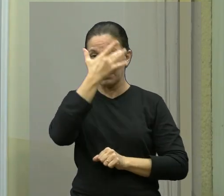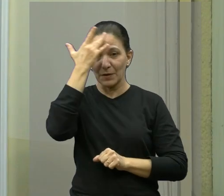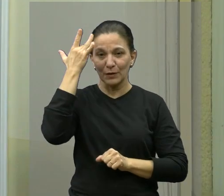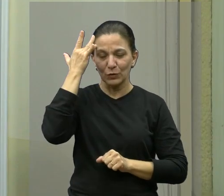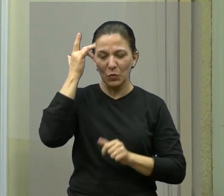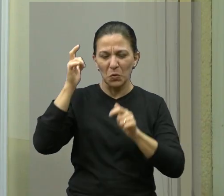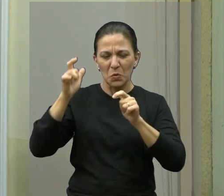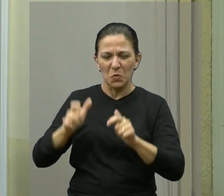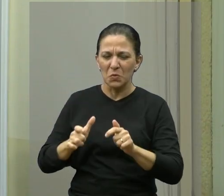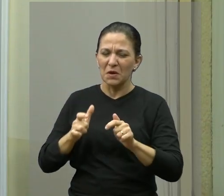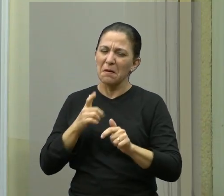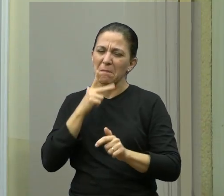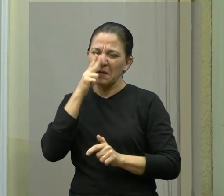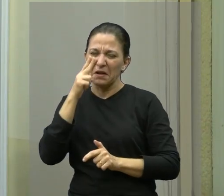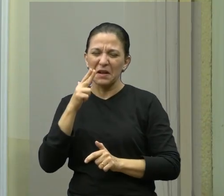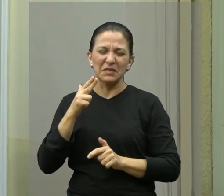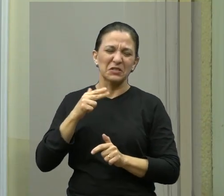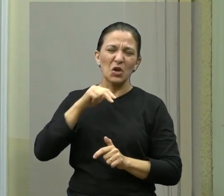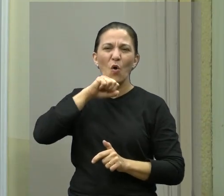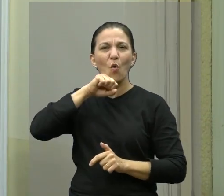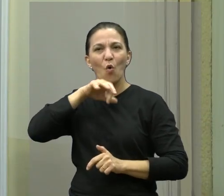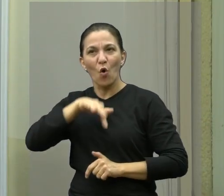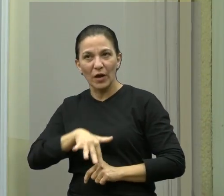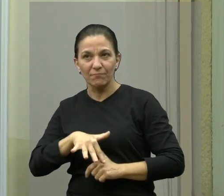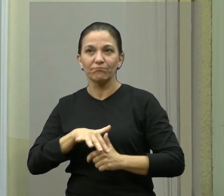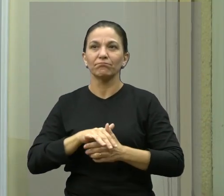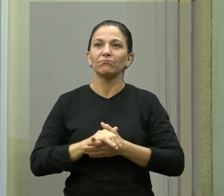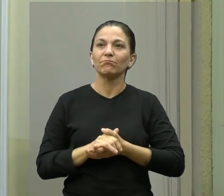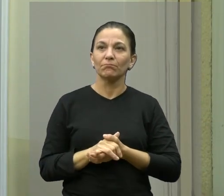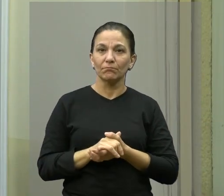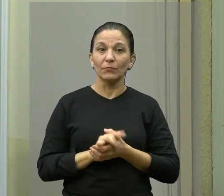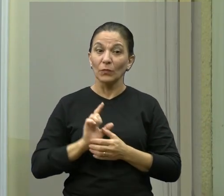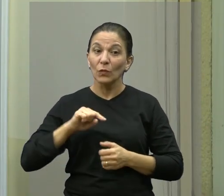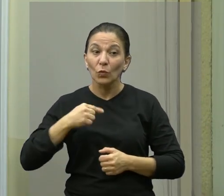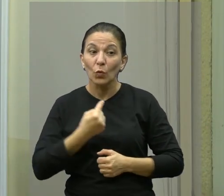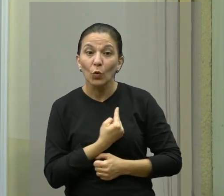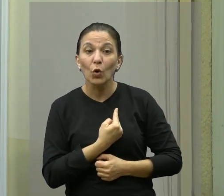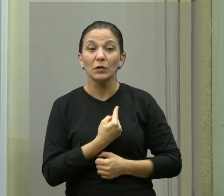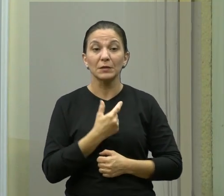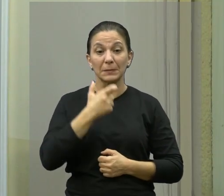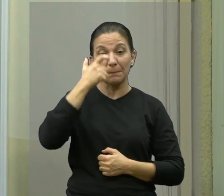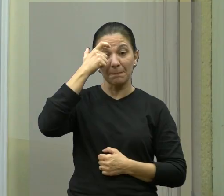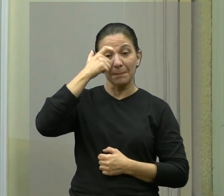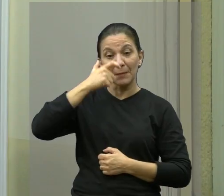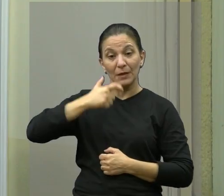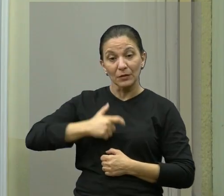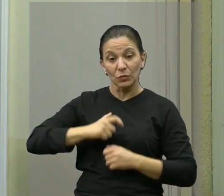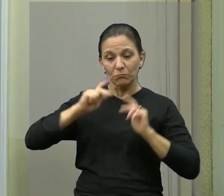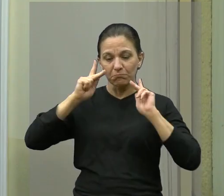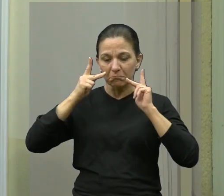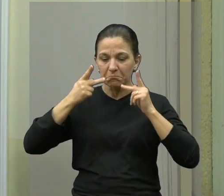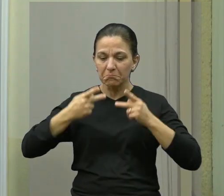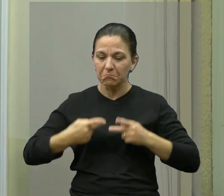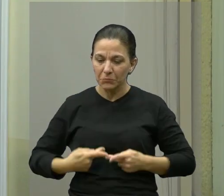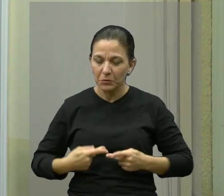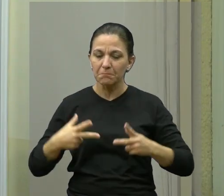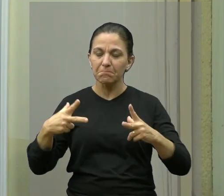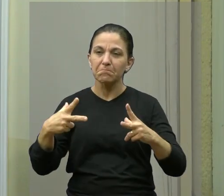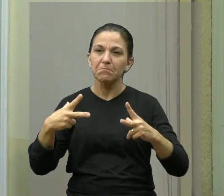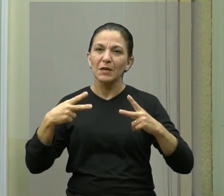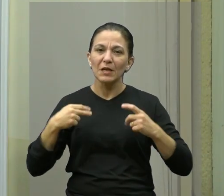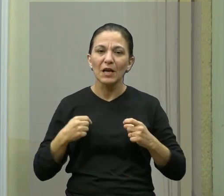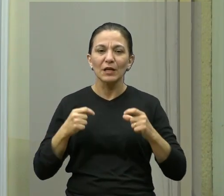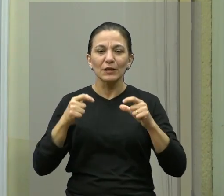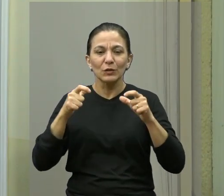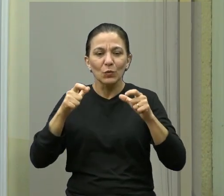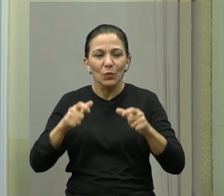estão em lugares não tão legais. E o quanto todos de nós, seres humanos, merecemos um cantinho para